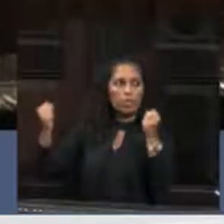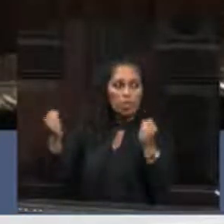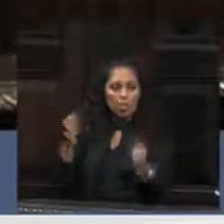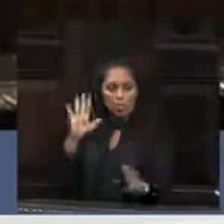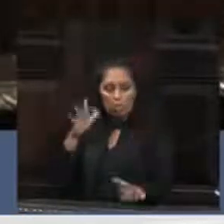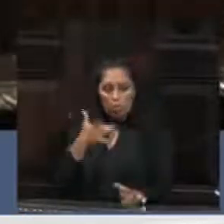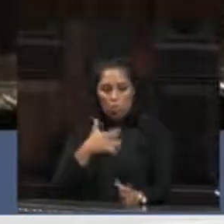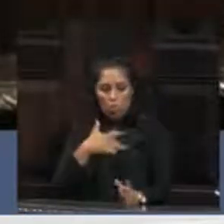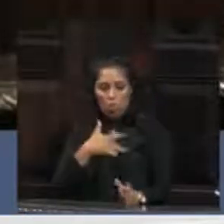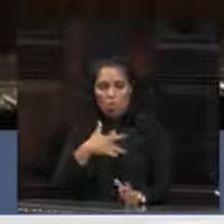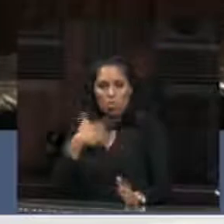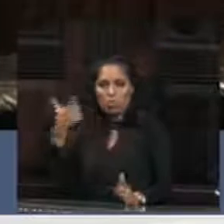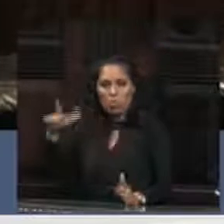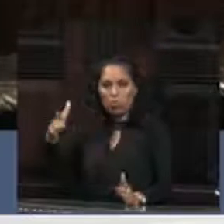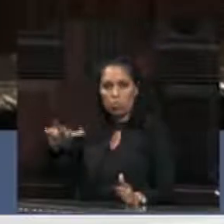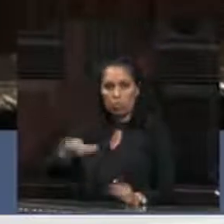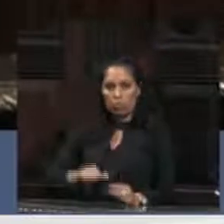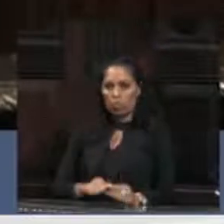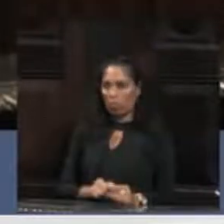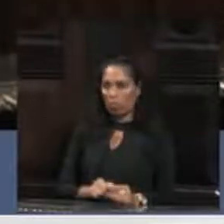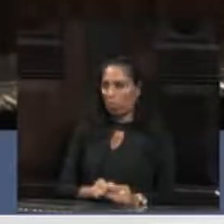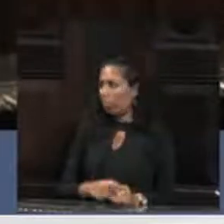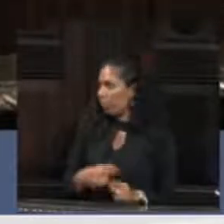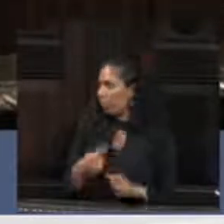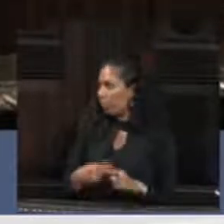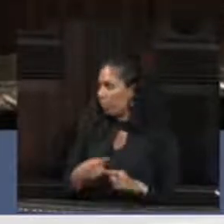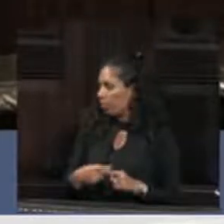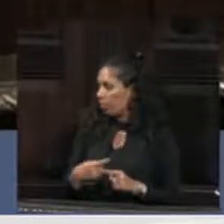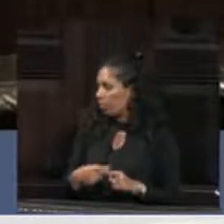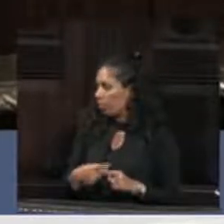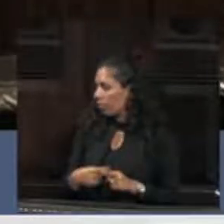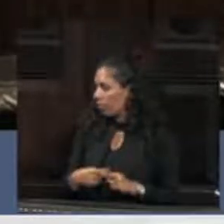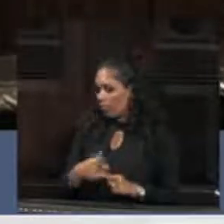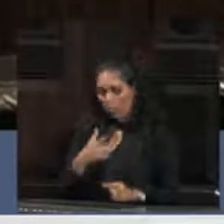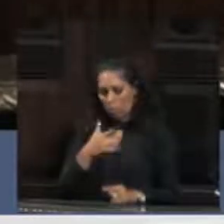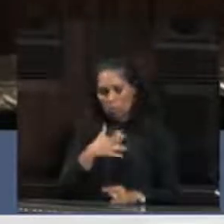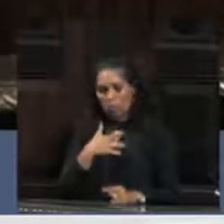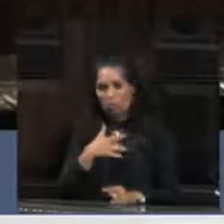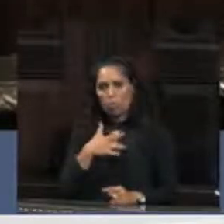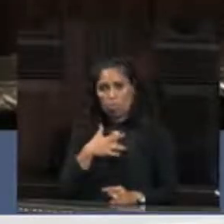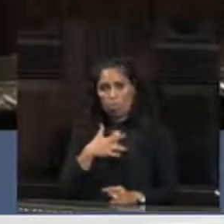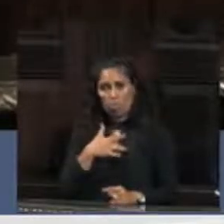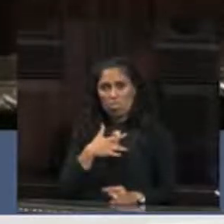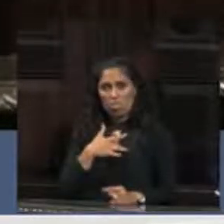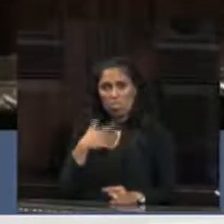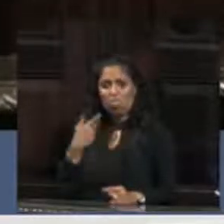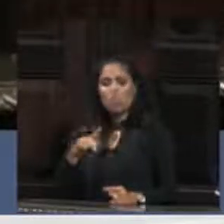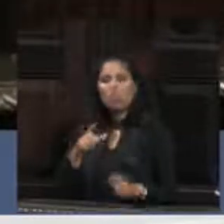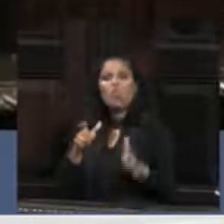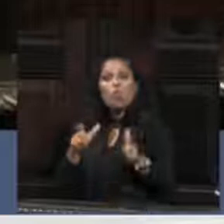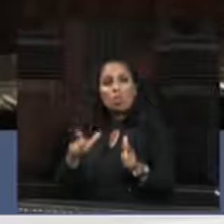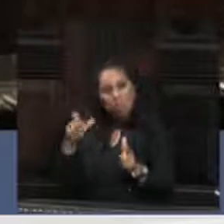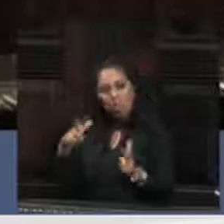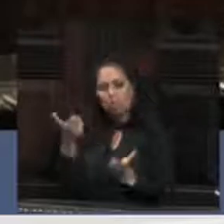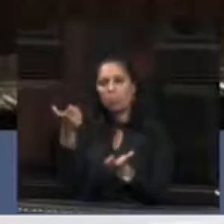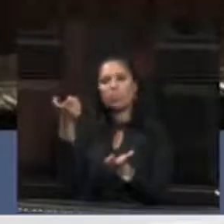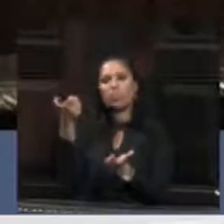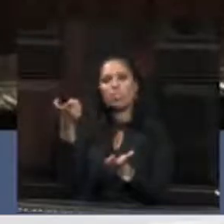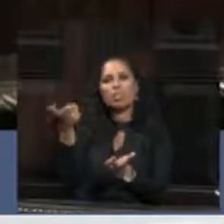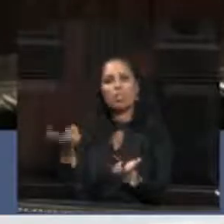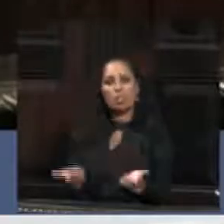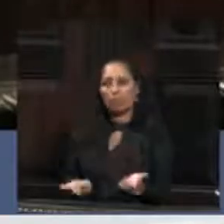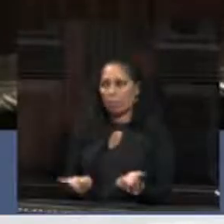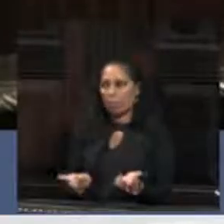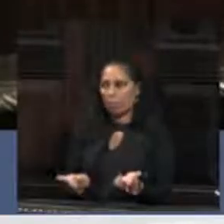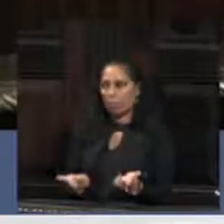coração. Porque colocam o seu coração na ponta da caneta, em detrimento da